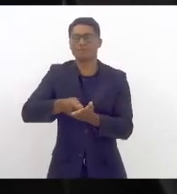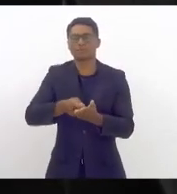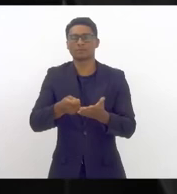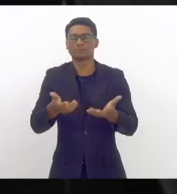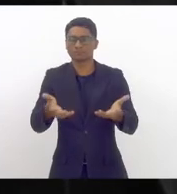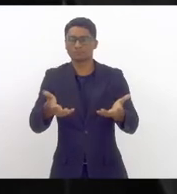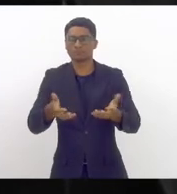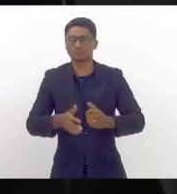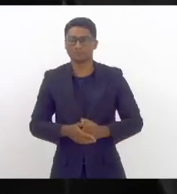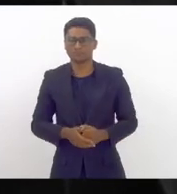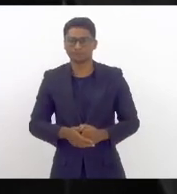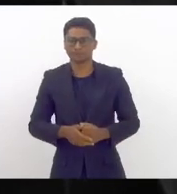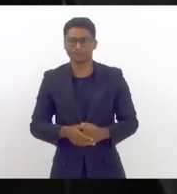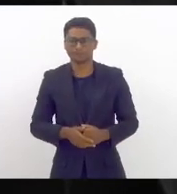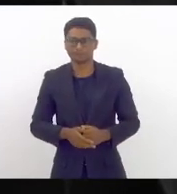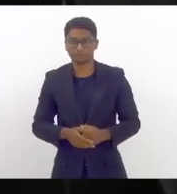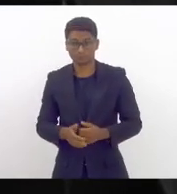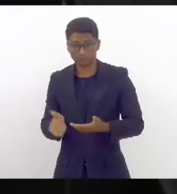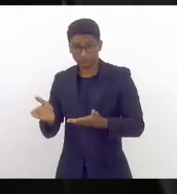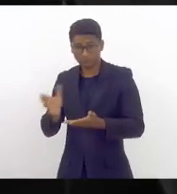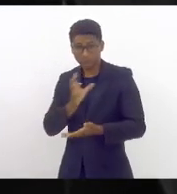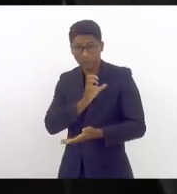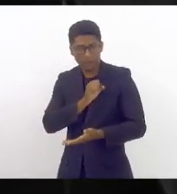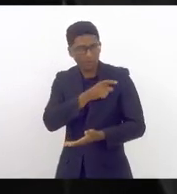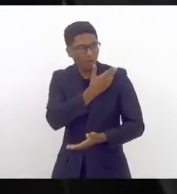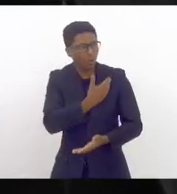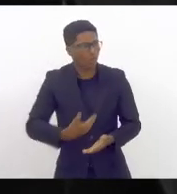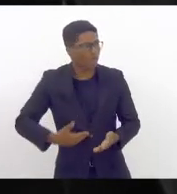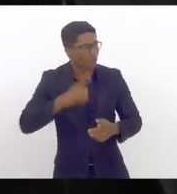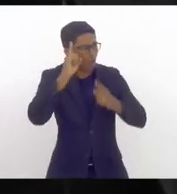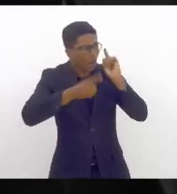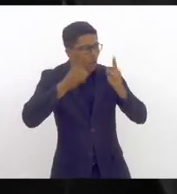somente quem ama um regime ditatorial